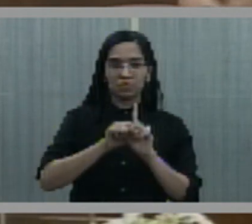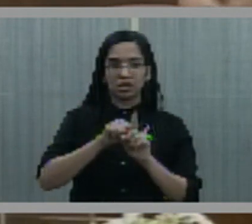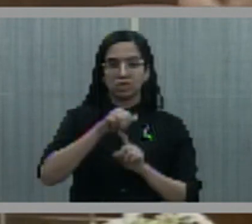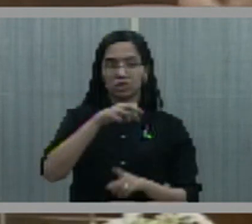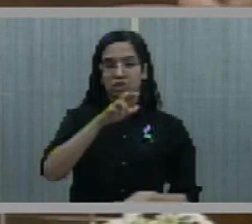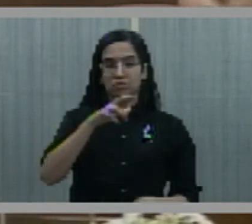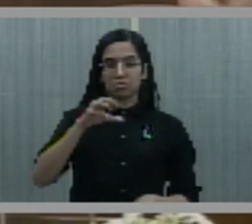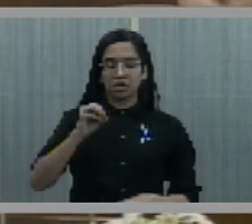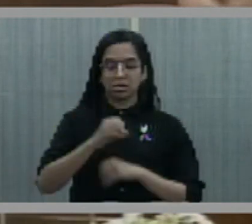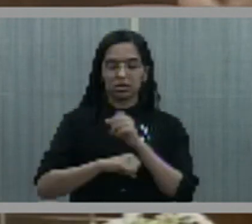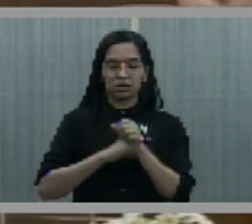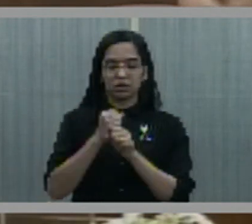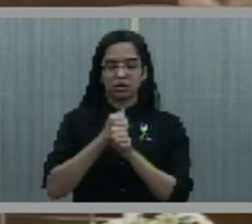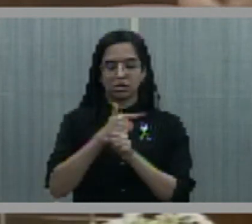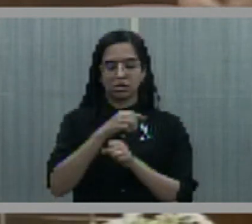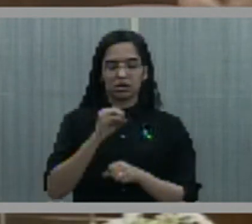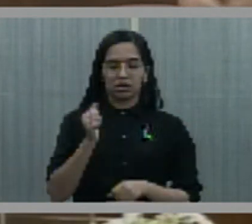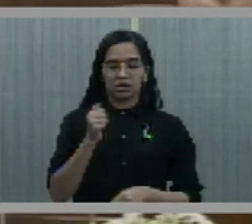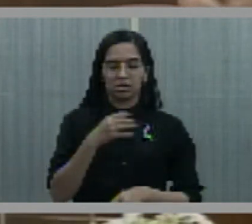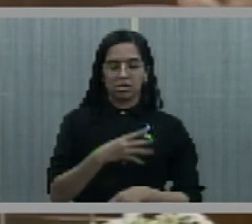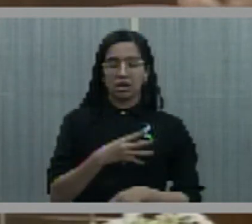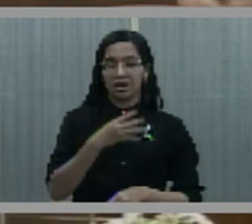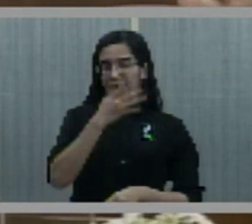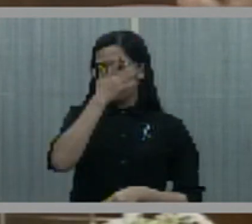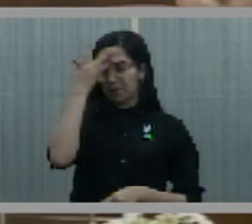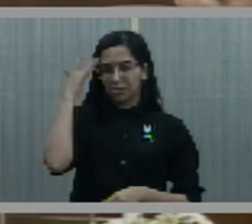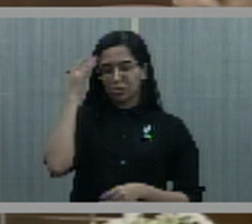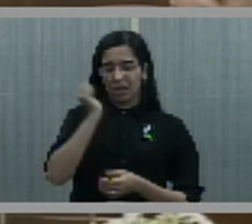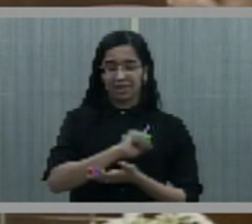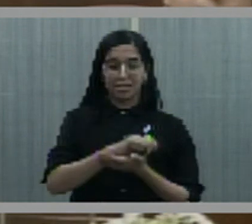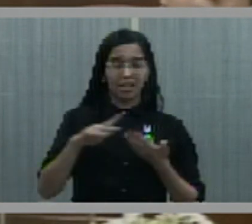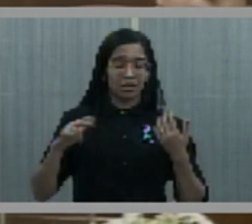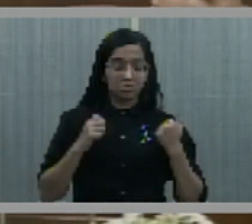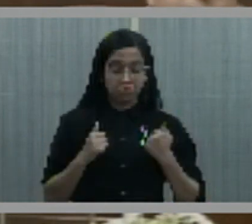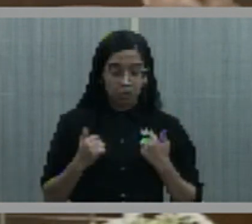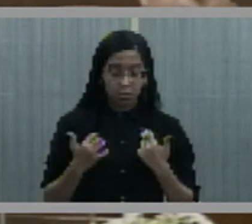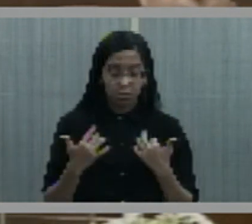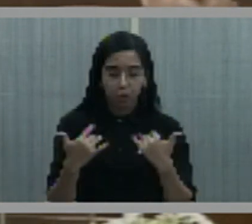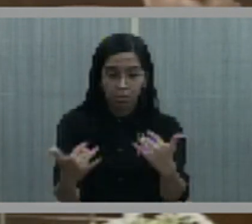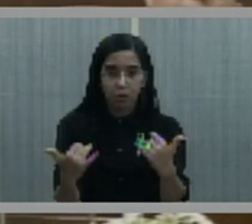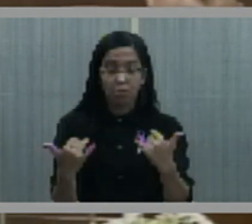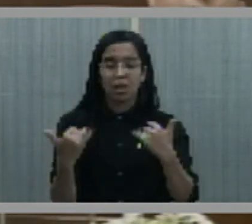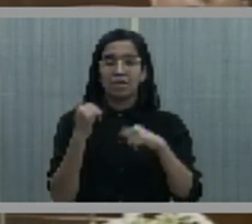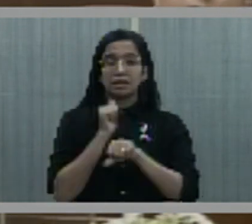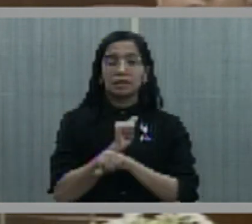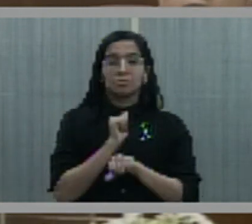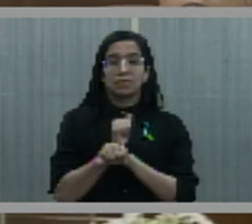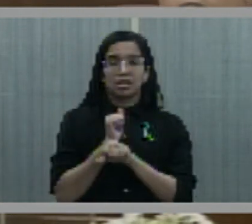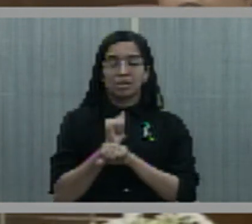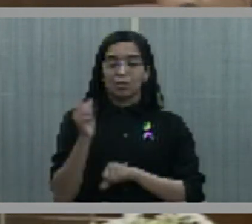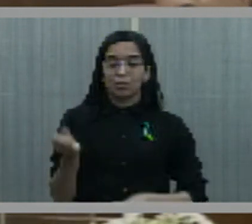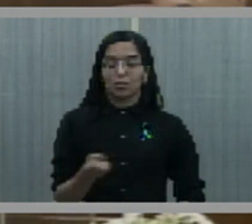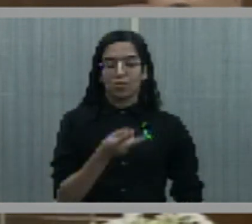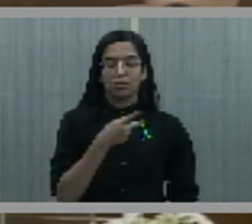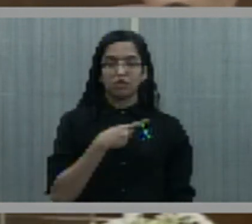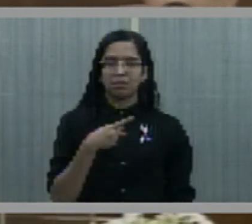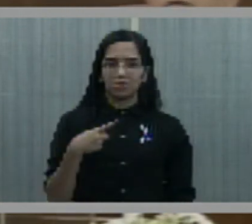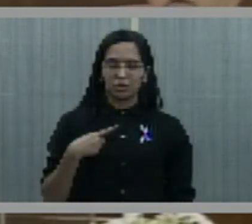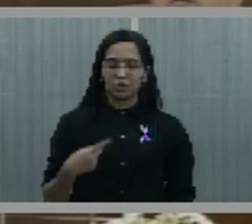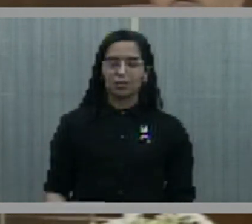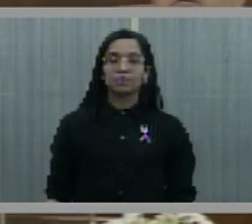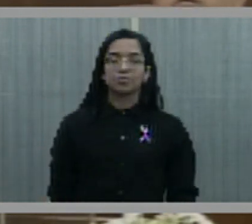fui recebido por uma multidão de fiéis que me aguardavam, com sede da chegada de um novo pastor. De lá para